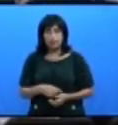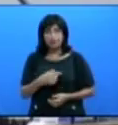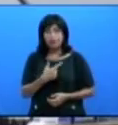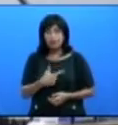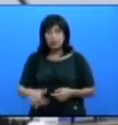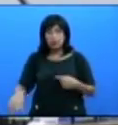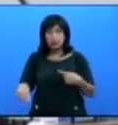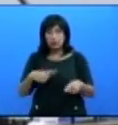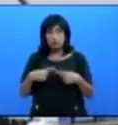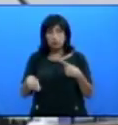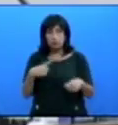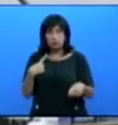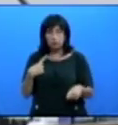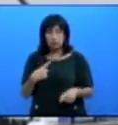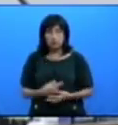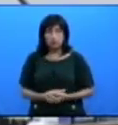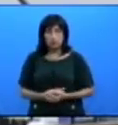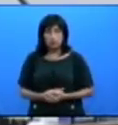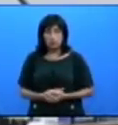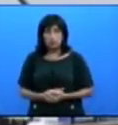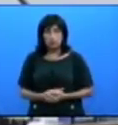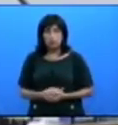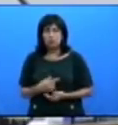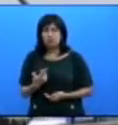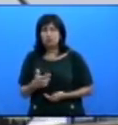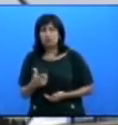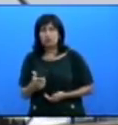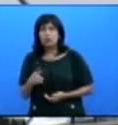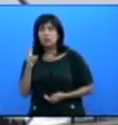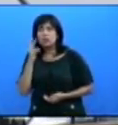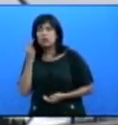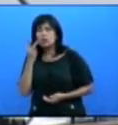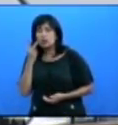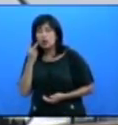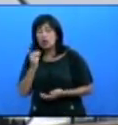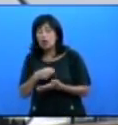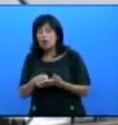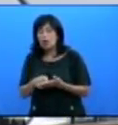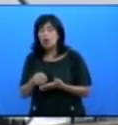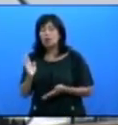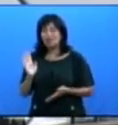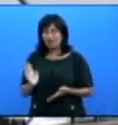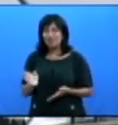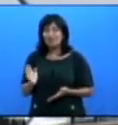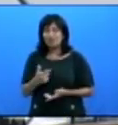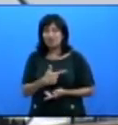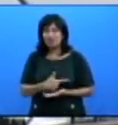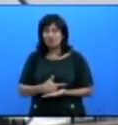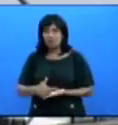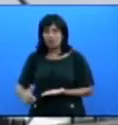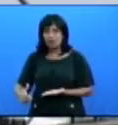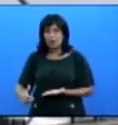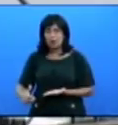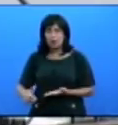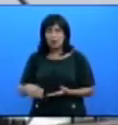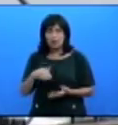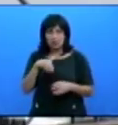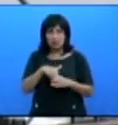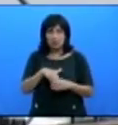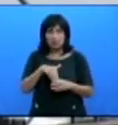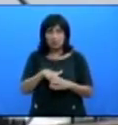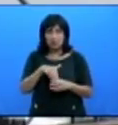Continua em discussão. Não havendo mais vereadores inscritos, está em votação o voto de pesar. Os vereadores e vereadoras